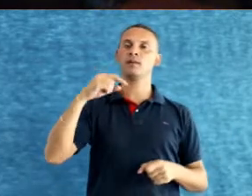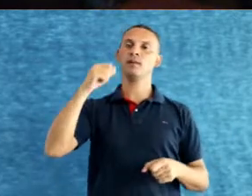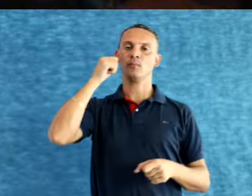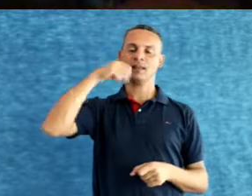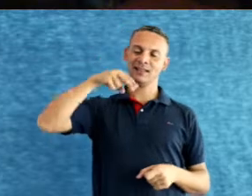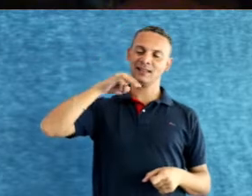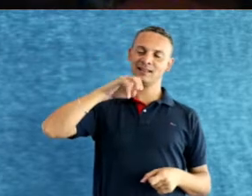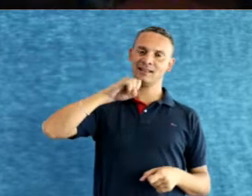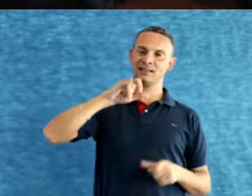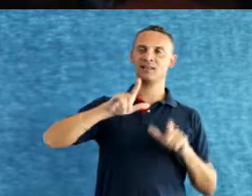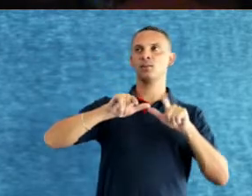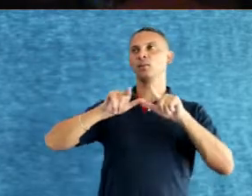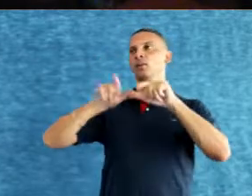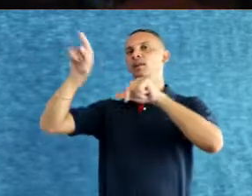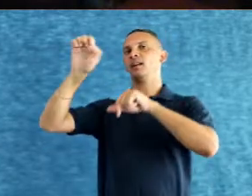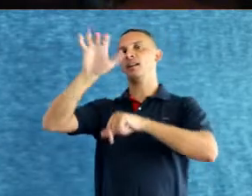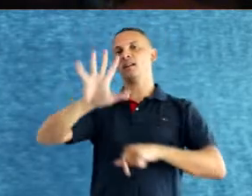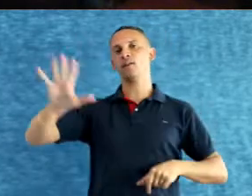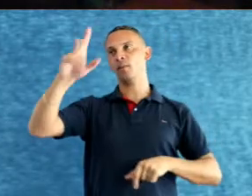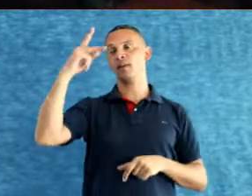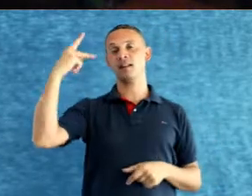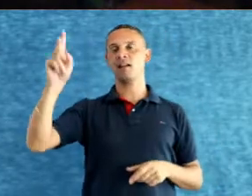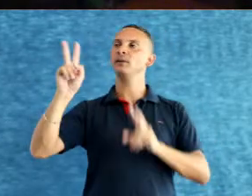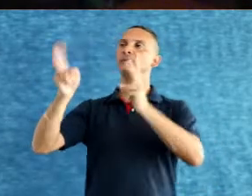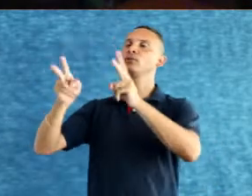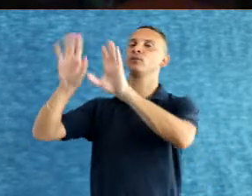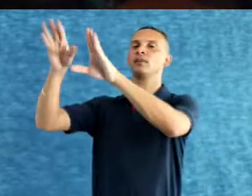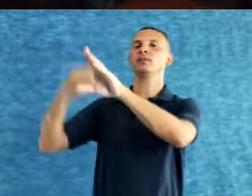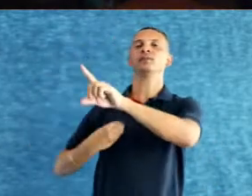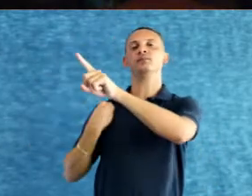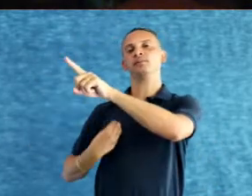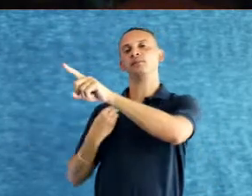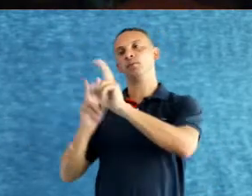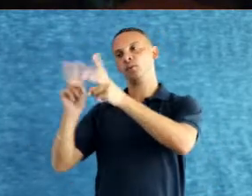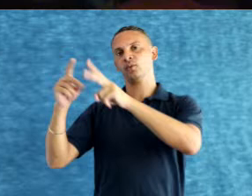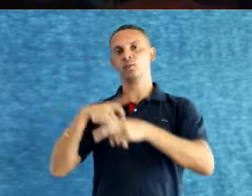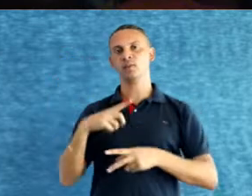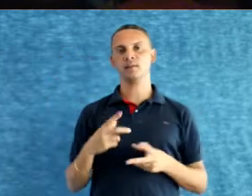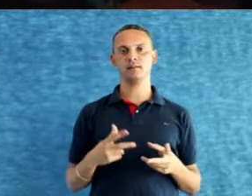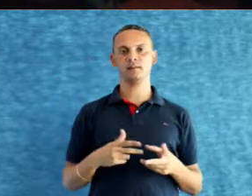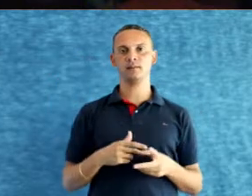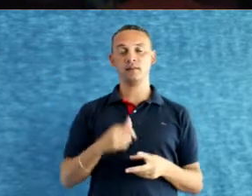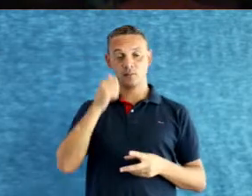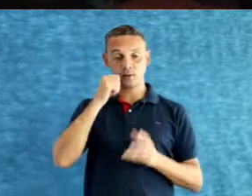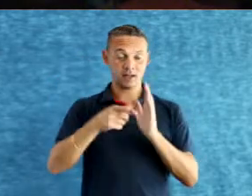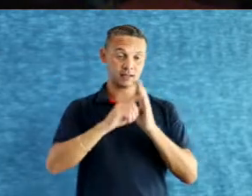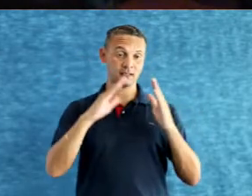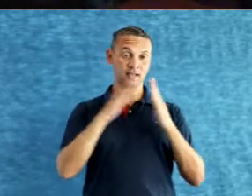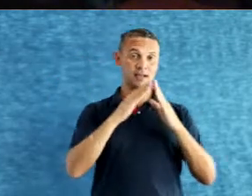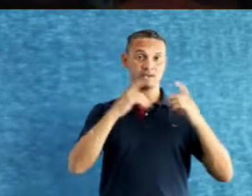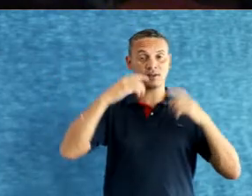Boa noite, Boa obrigada noite. pela palestra, foi muito boa. Obrigada. Eu queria saber se tem alguma coisa a mais sobre a vida